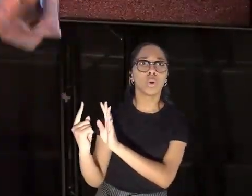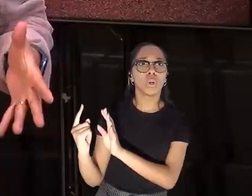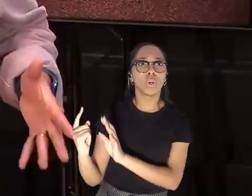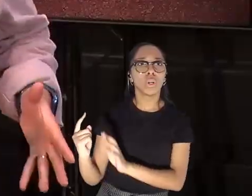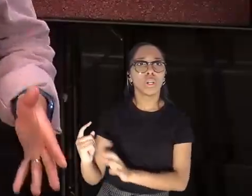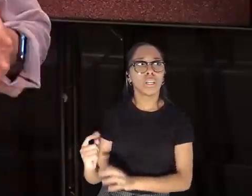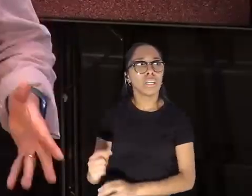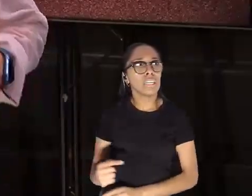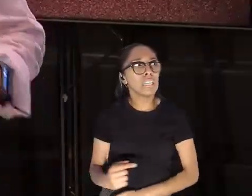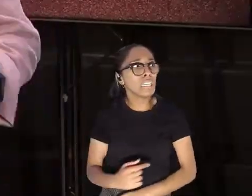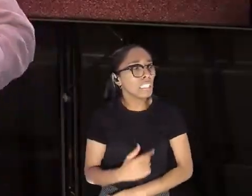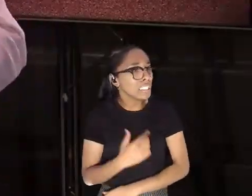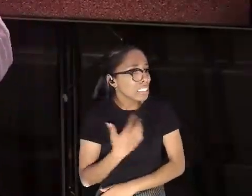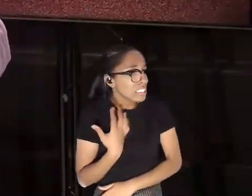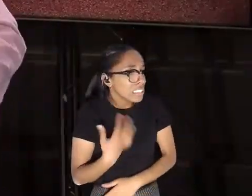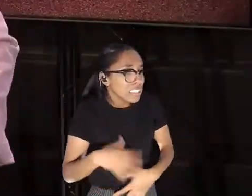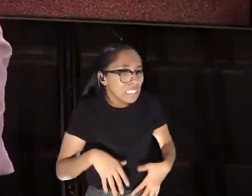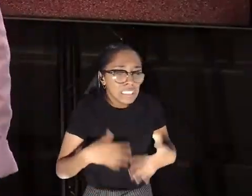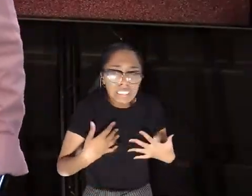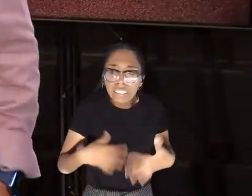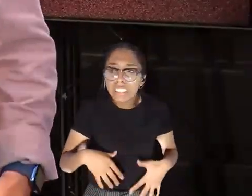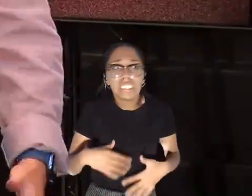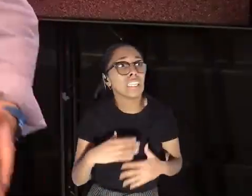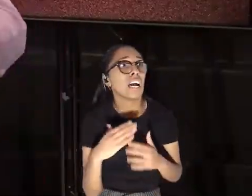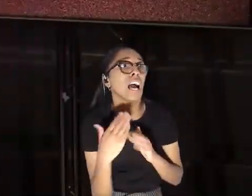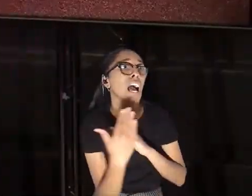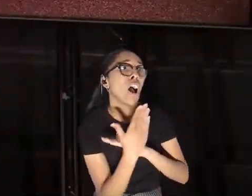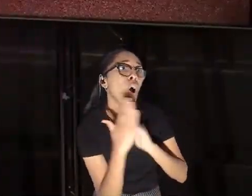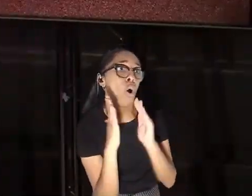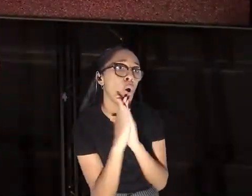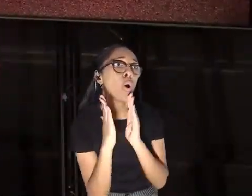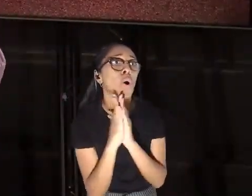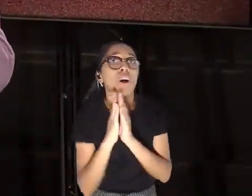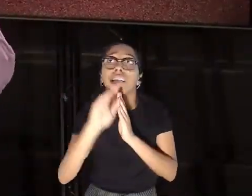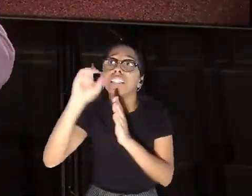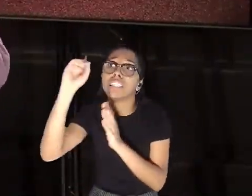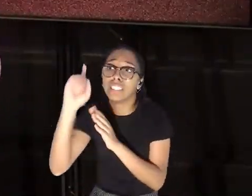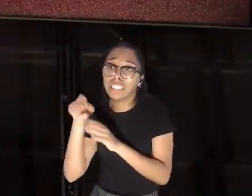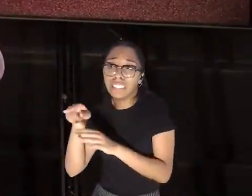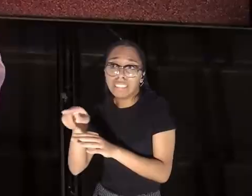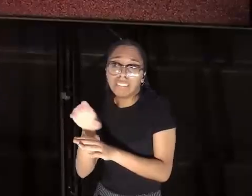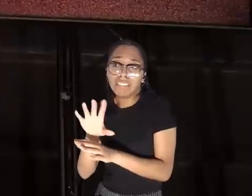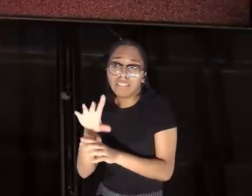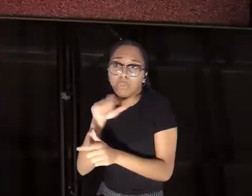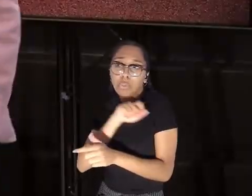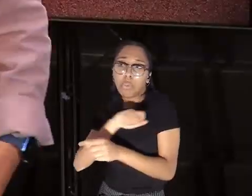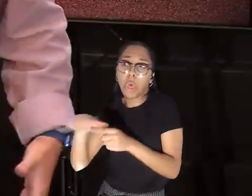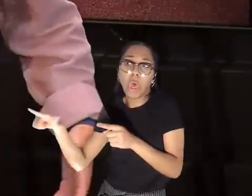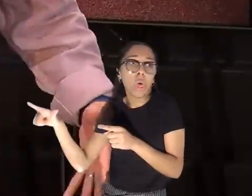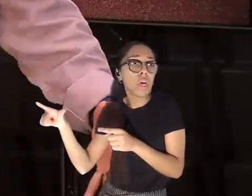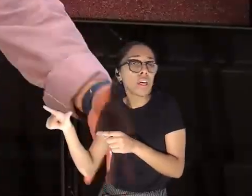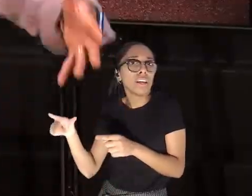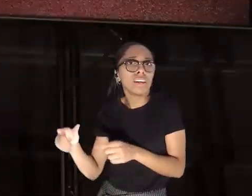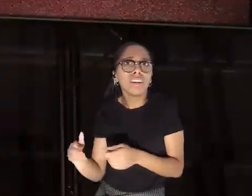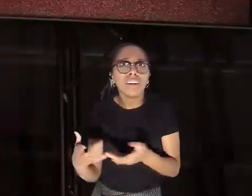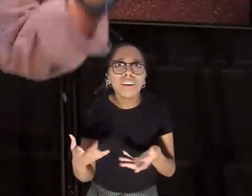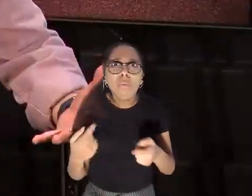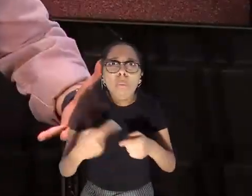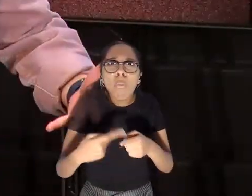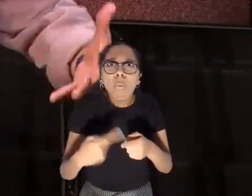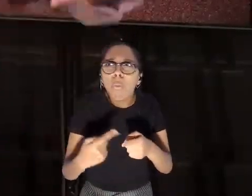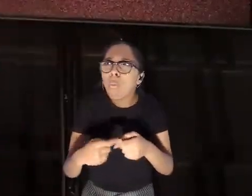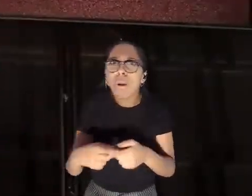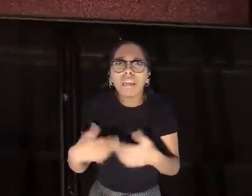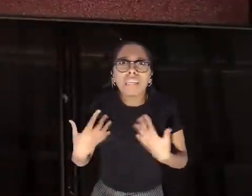que que o mal impressiona mais que o bom? Por que que o diabo grita mais alto do que a voz de Deus? Por que que a voz de um